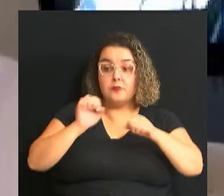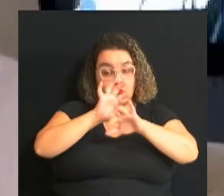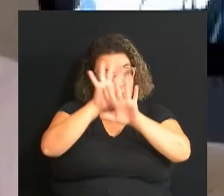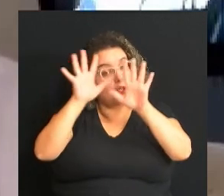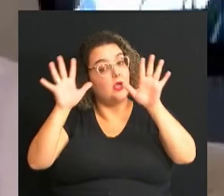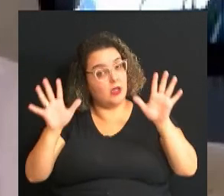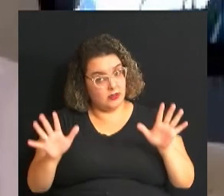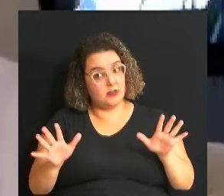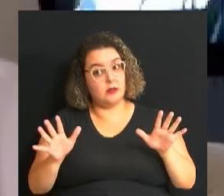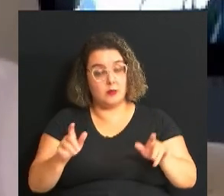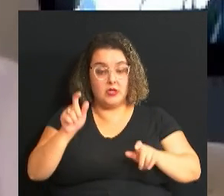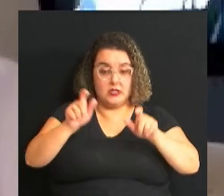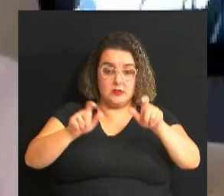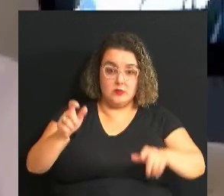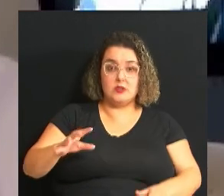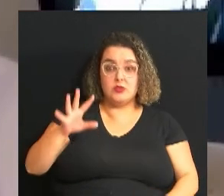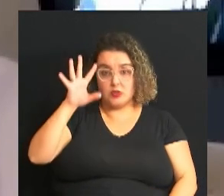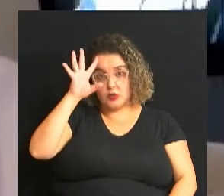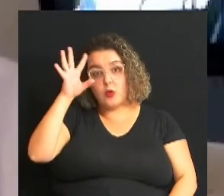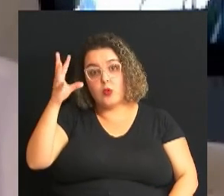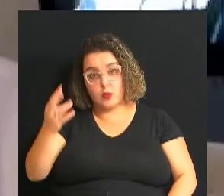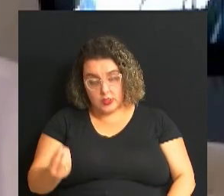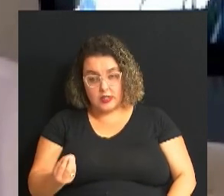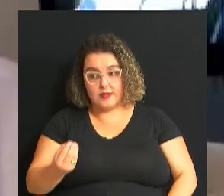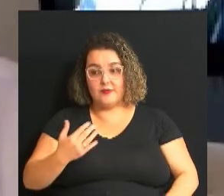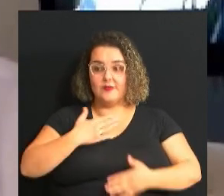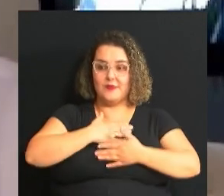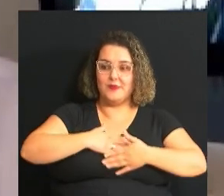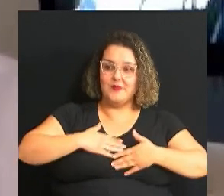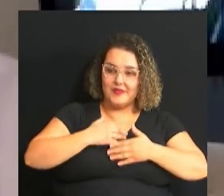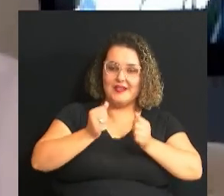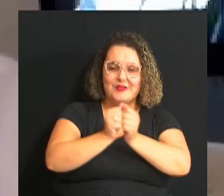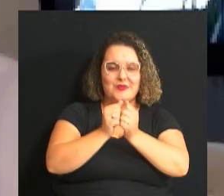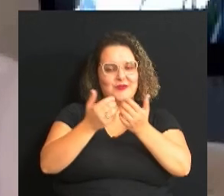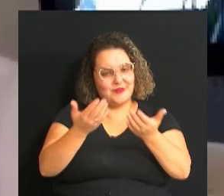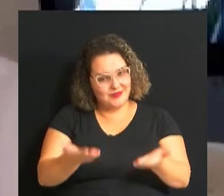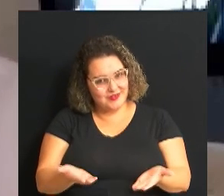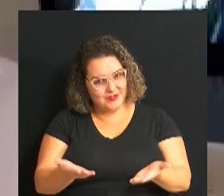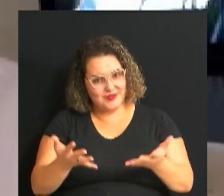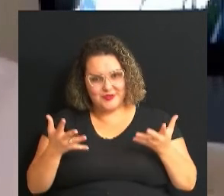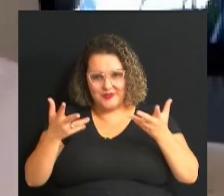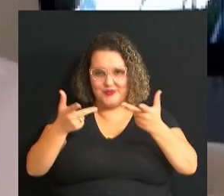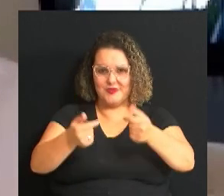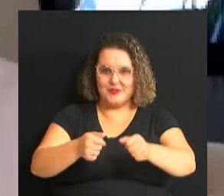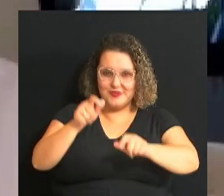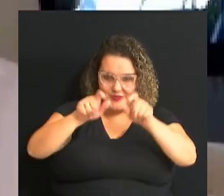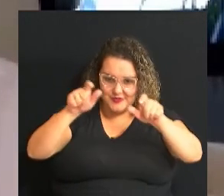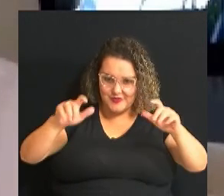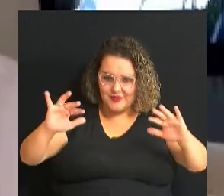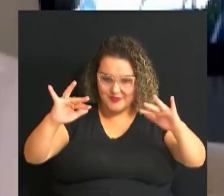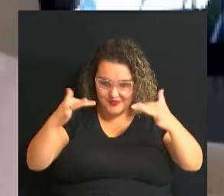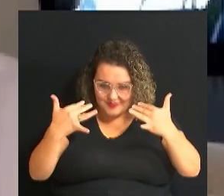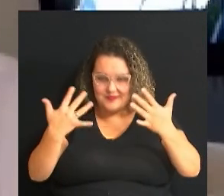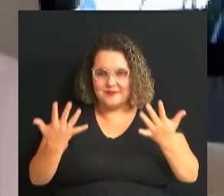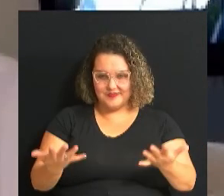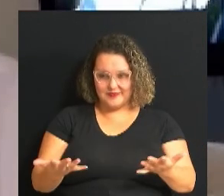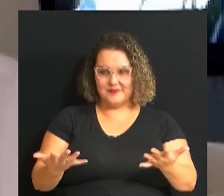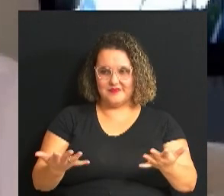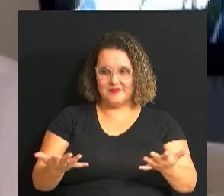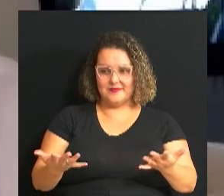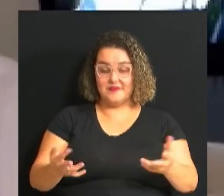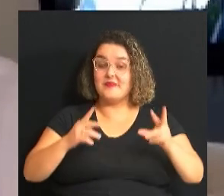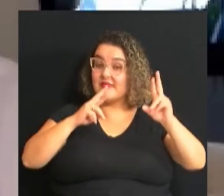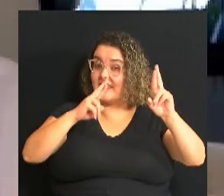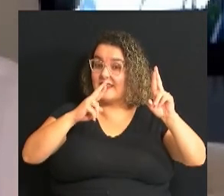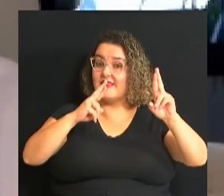claramente, para as pessoas conhecerem. É um prazer estar aqui hoje com você, com todas as pessoas que te acompanham, e espero